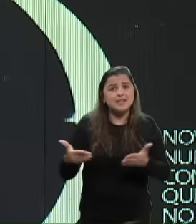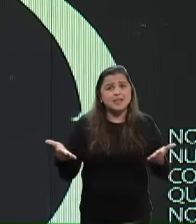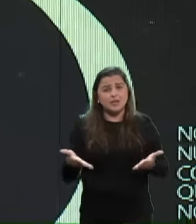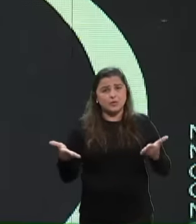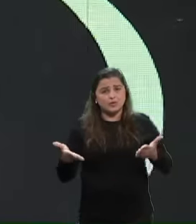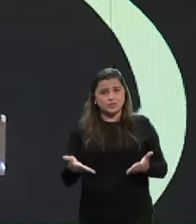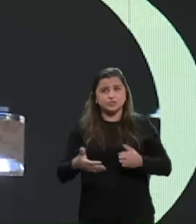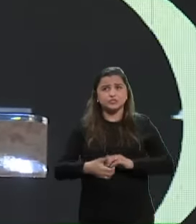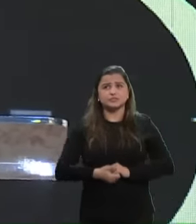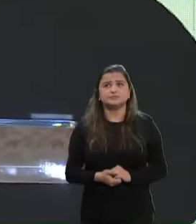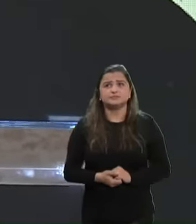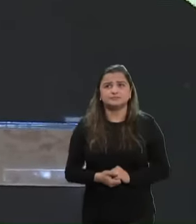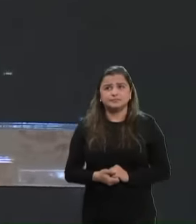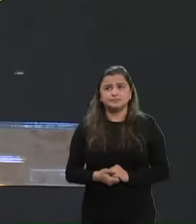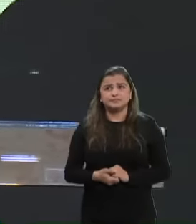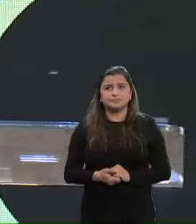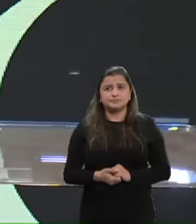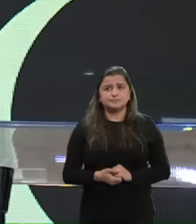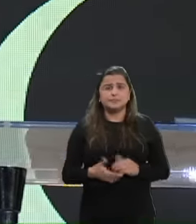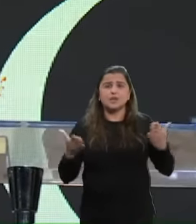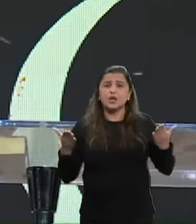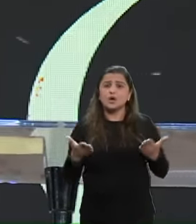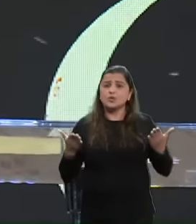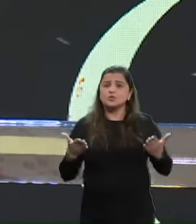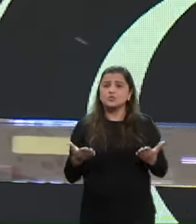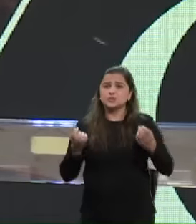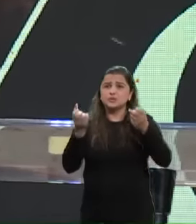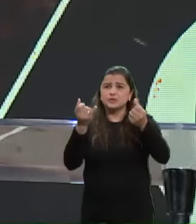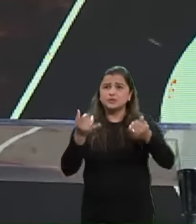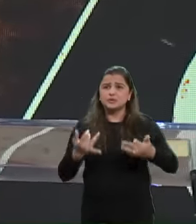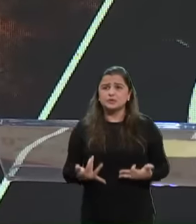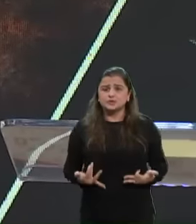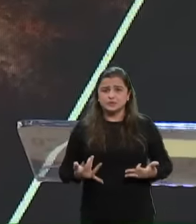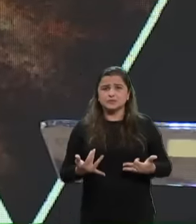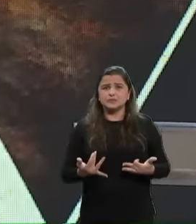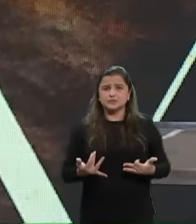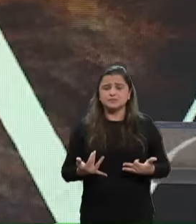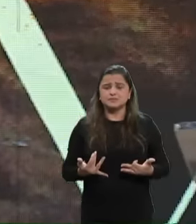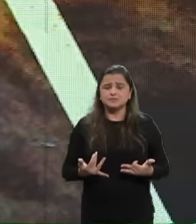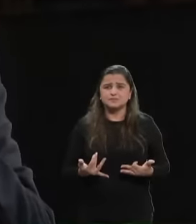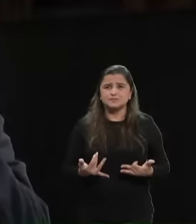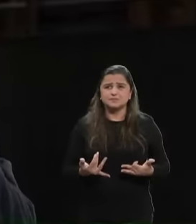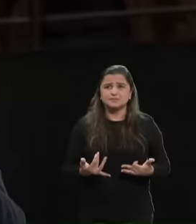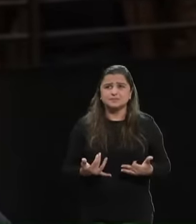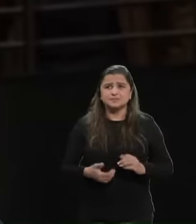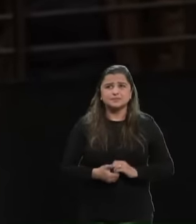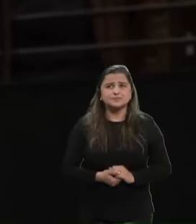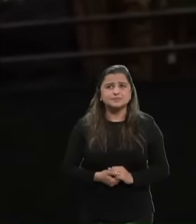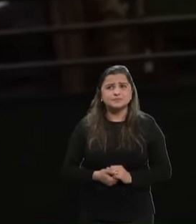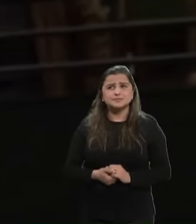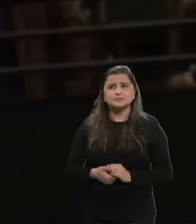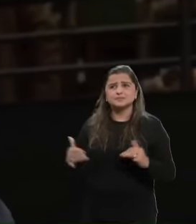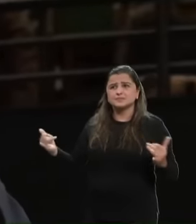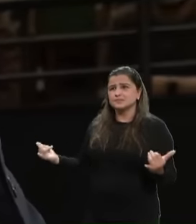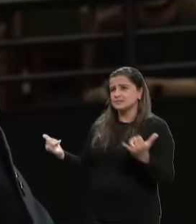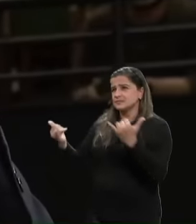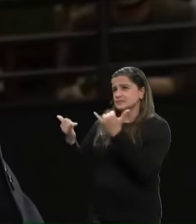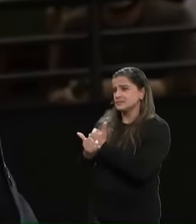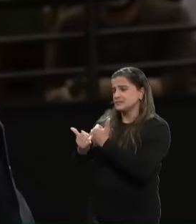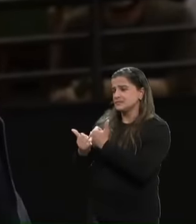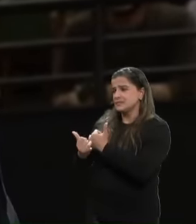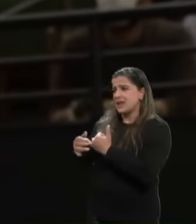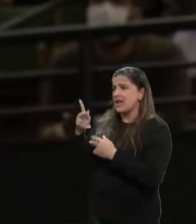Eu quero falar hoje: Deus vai levantar um altar improvável. Cutuca para alguém, fala: essa palavra é